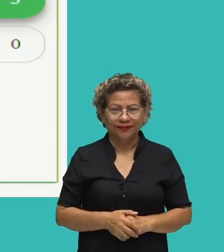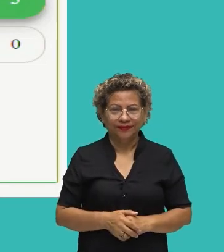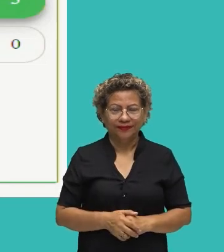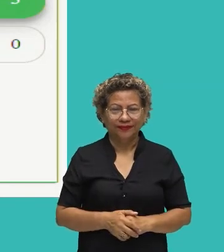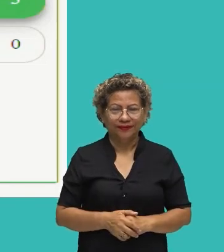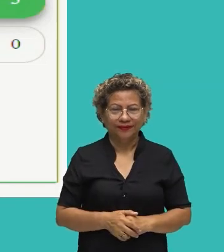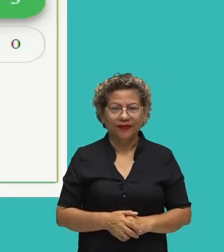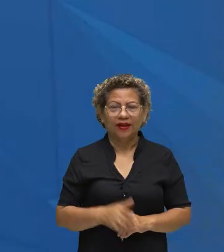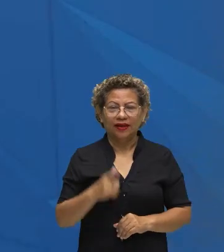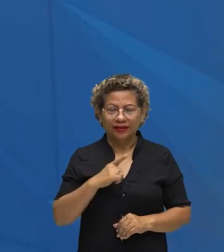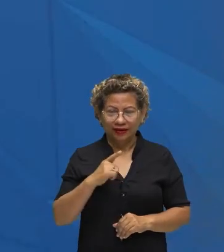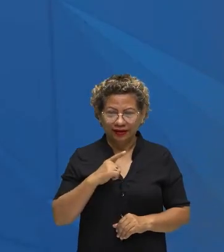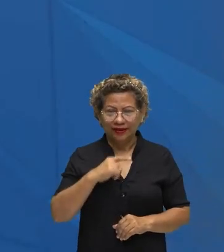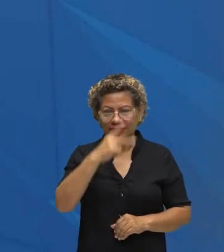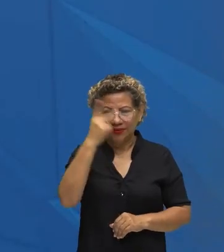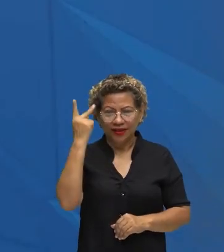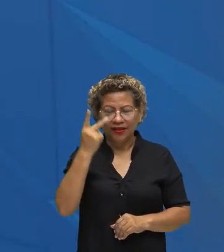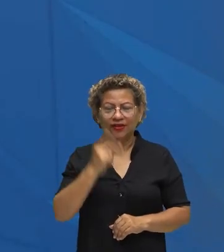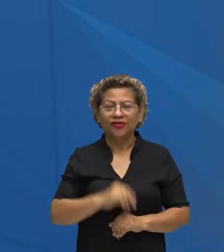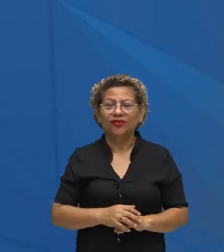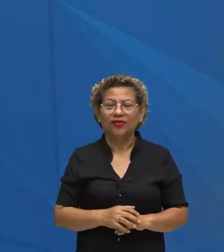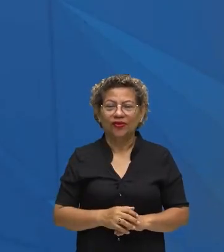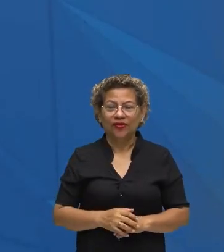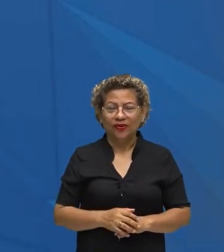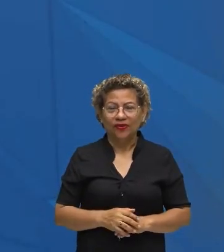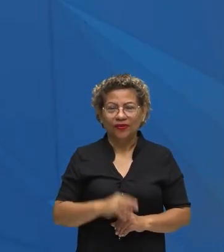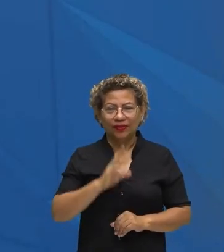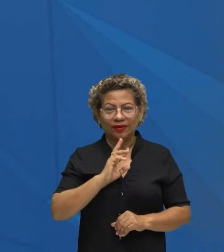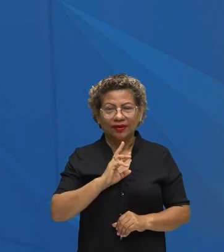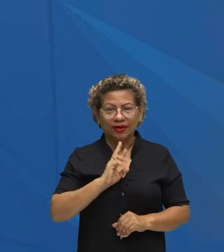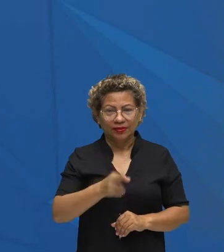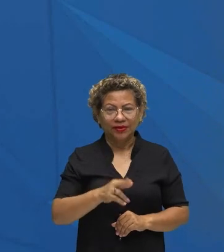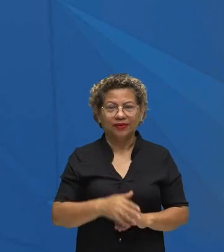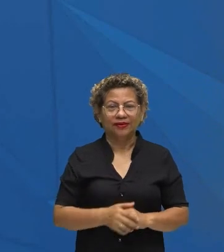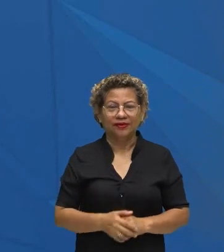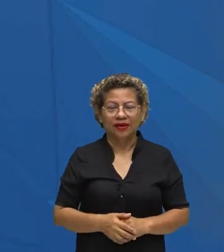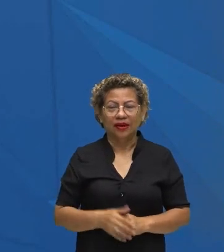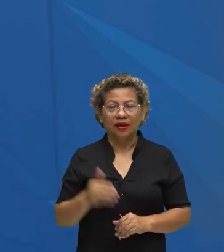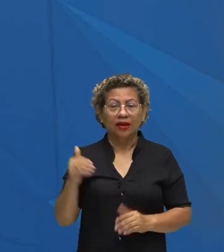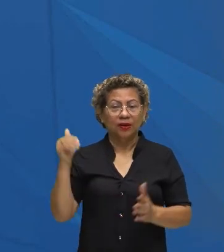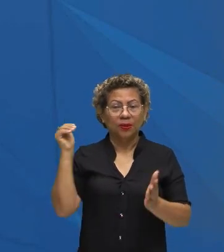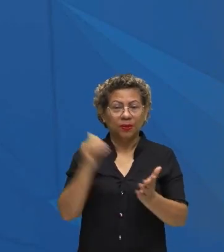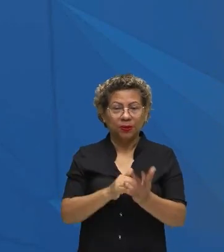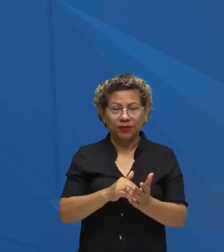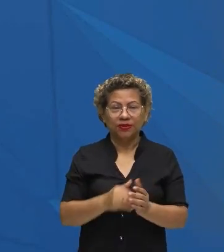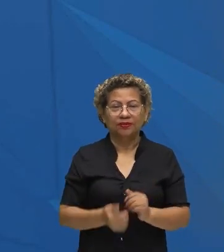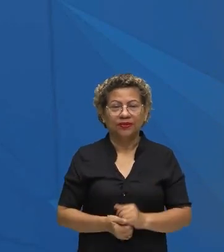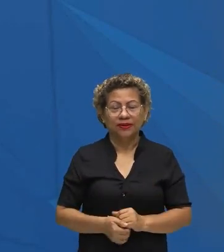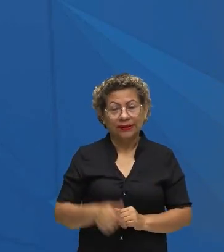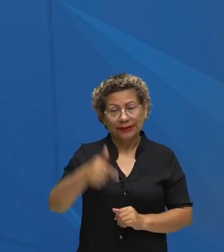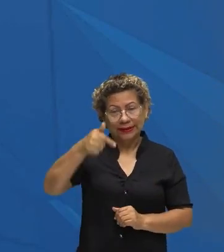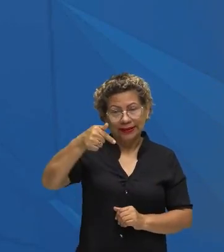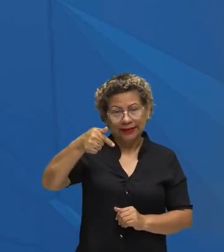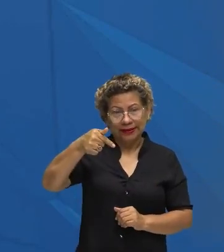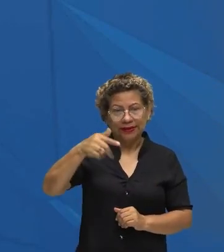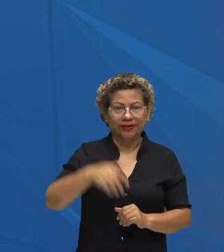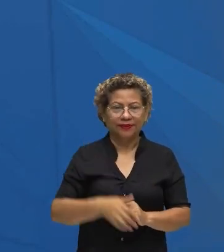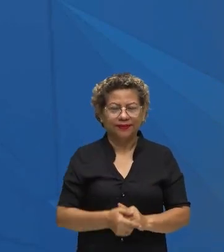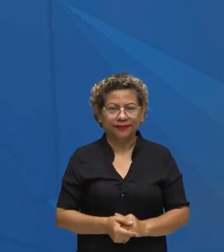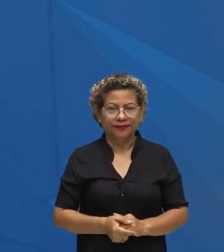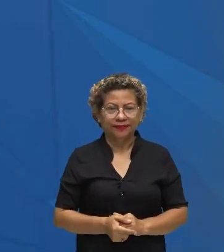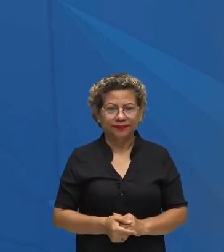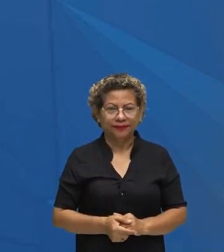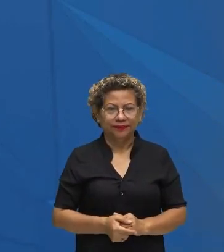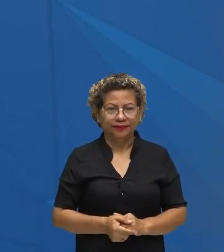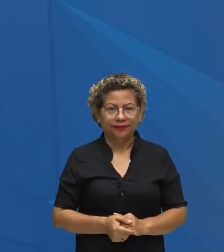tem gente ainda participando aí da nossa jogada e a gente vai para a última pergunta, porque eu só trouxe 7, né? Então